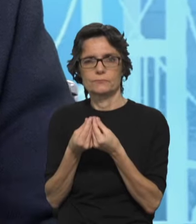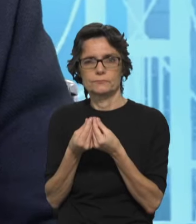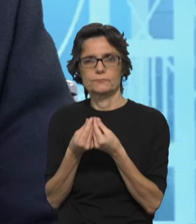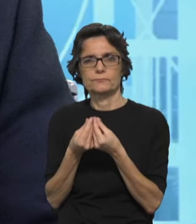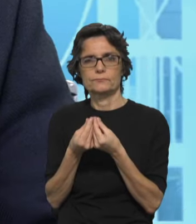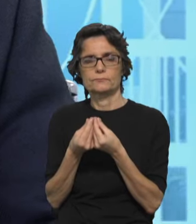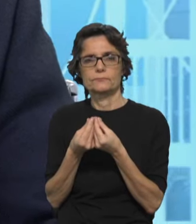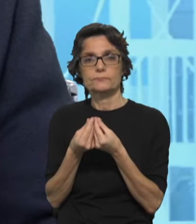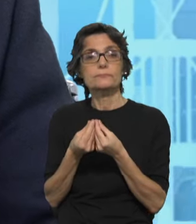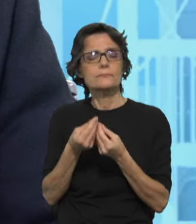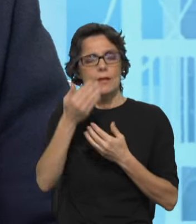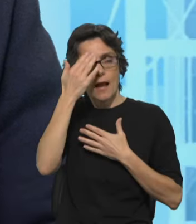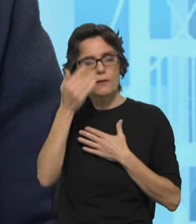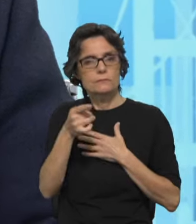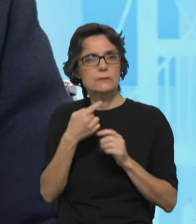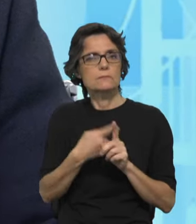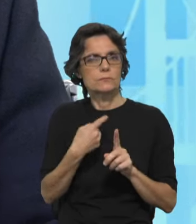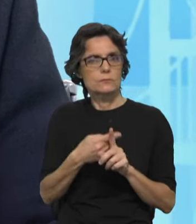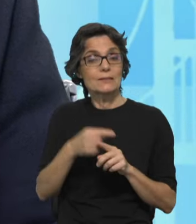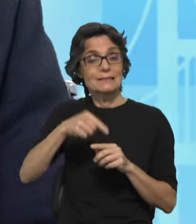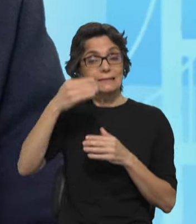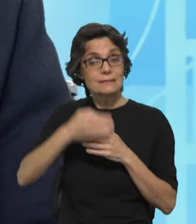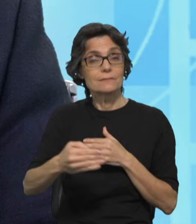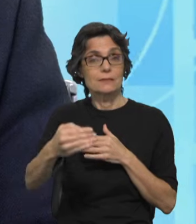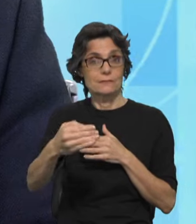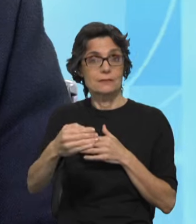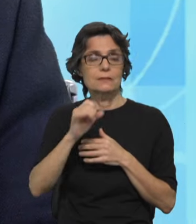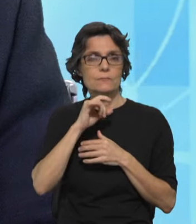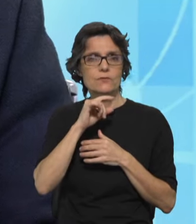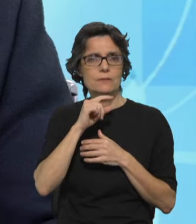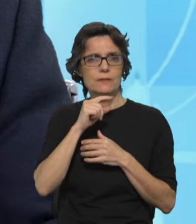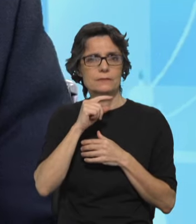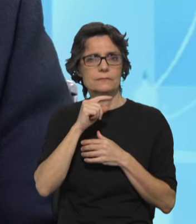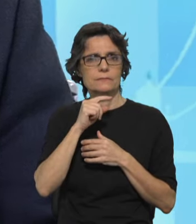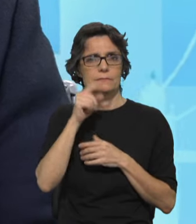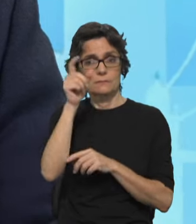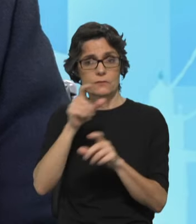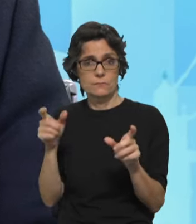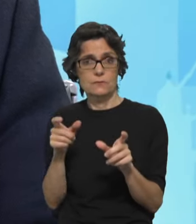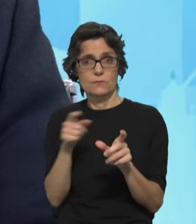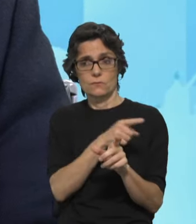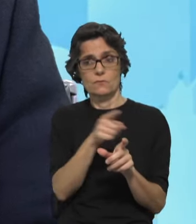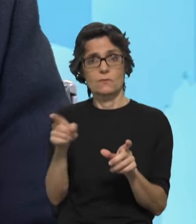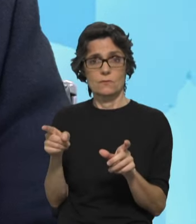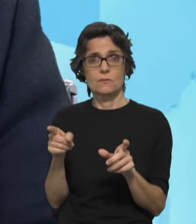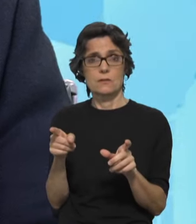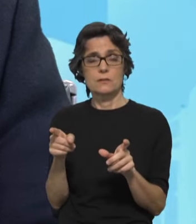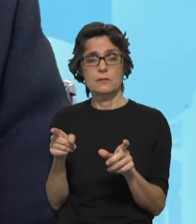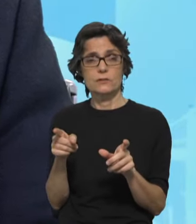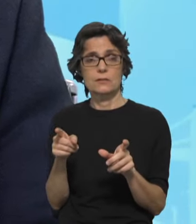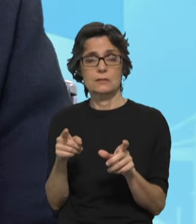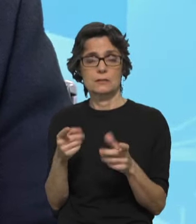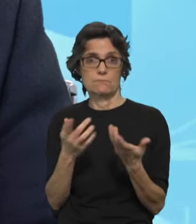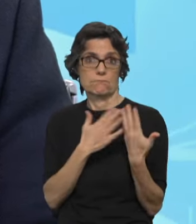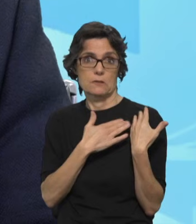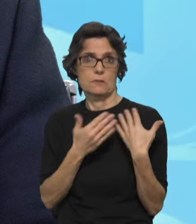E seria bom que a partir daqui se criassem também, por parte das pessoas que são mais responsáveis